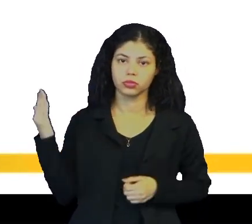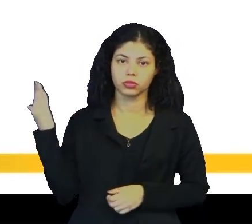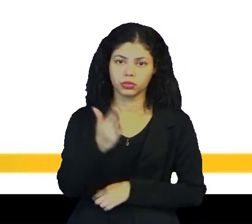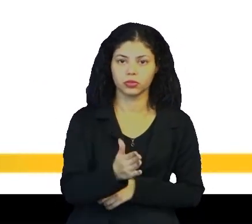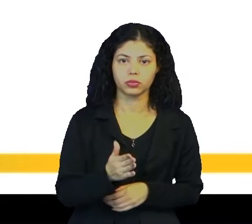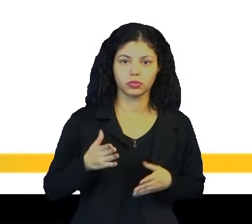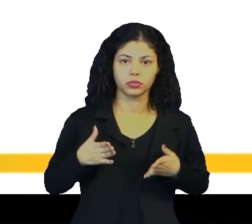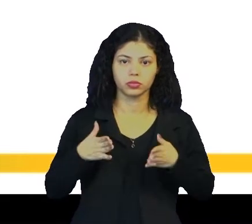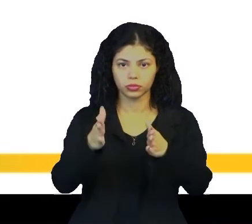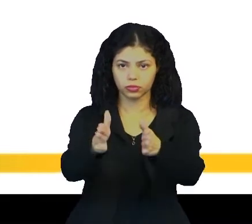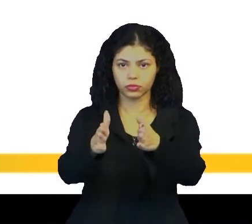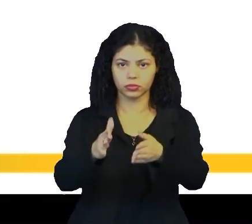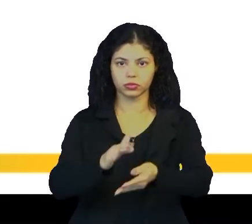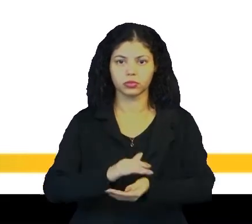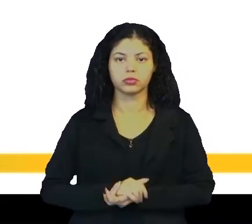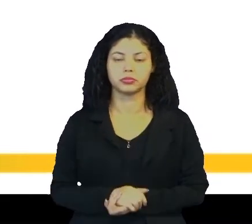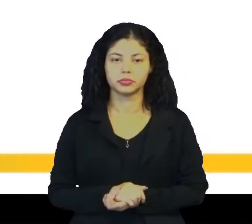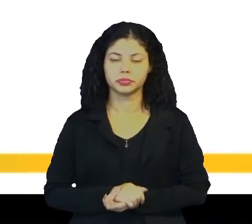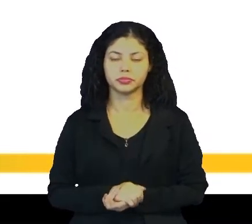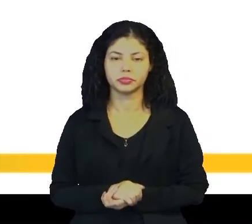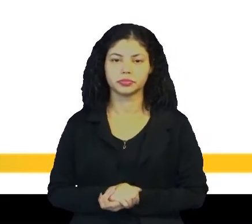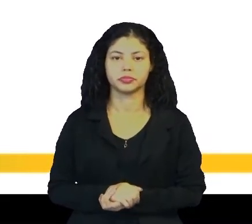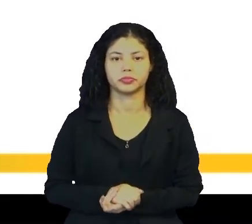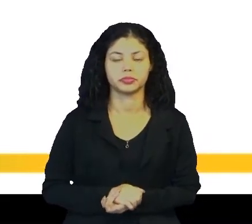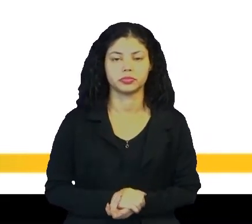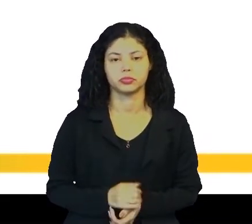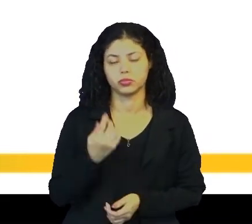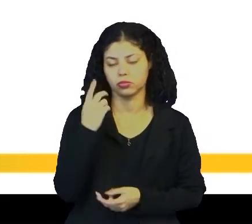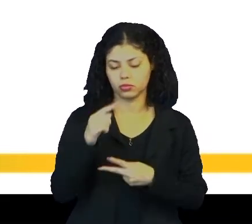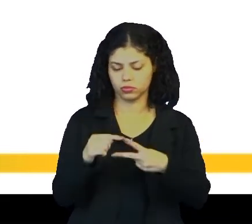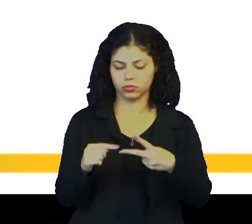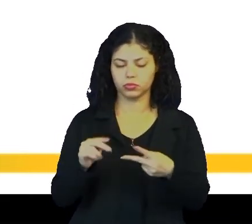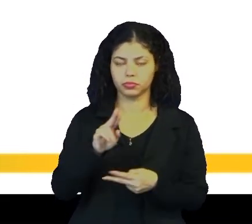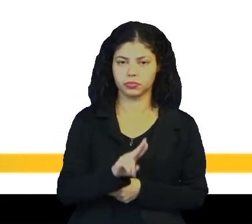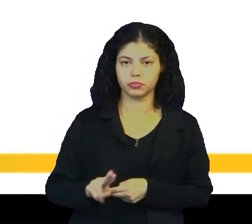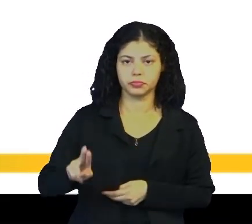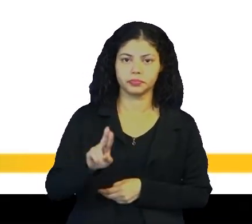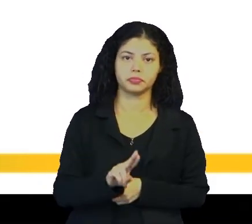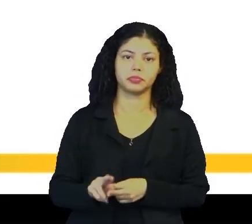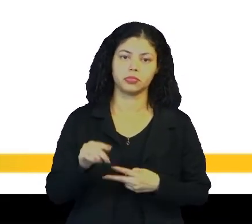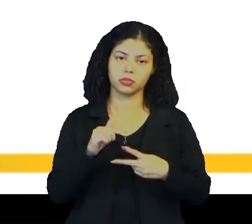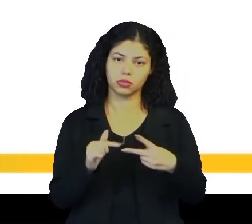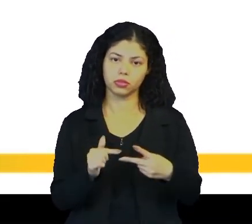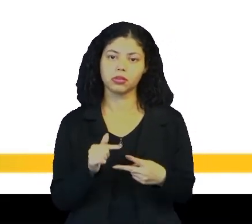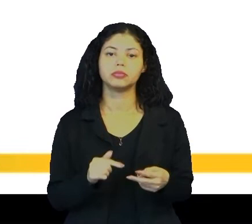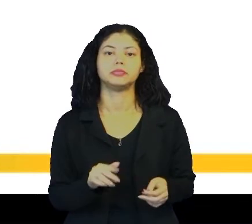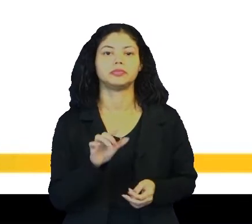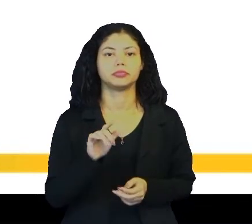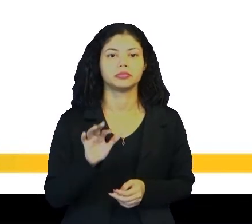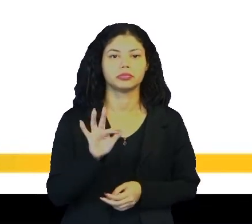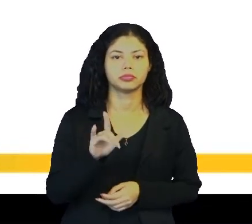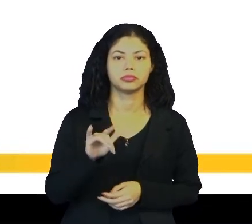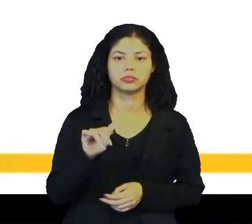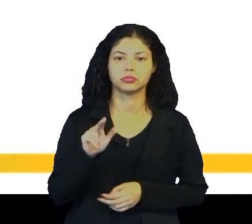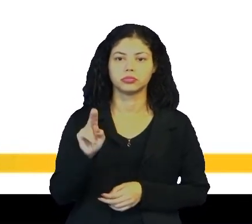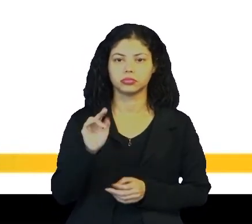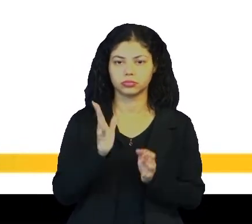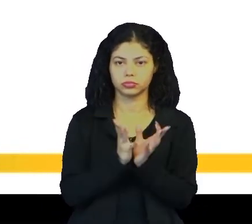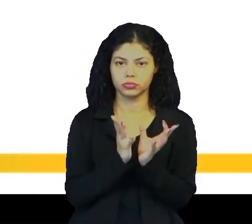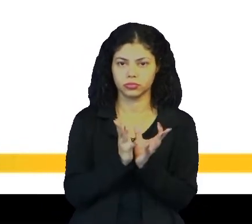trem. Né? Como você tem aí duas possibilidades, você vai utilizar essas linking words, essas